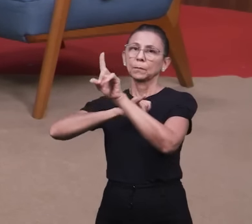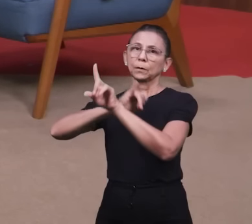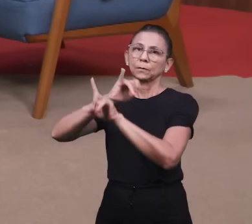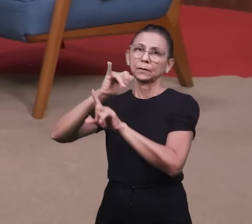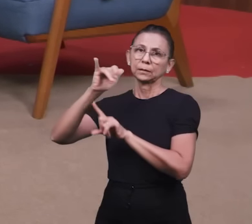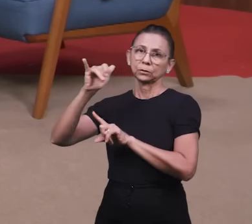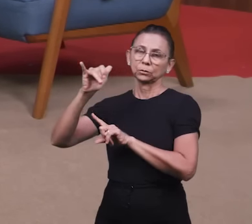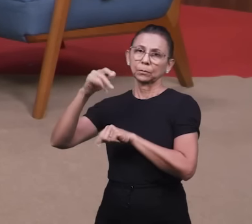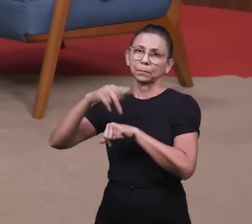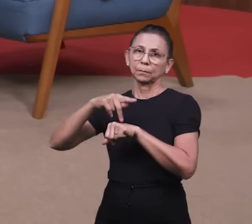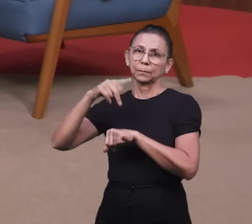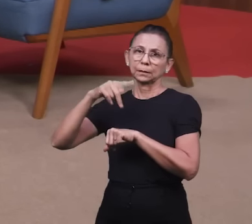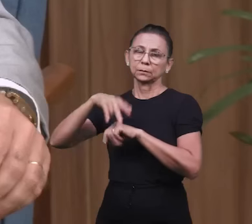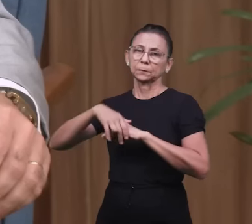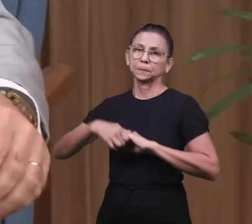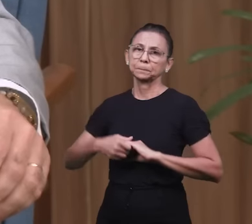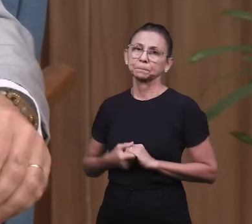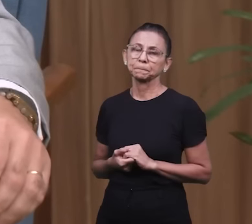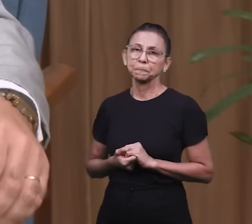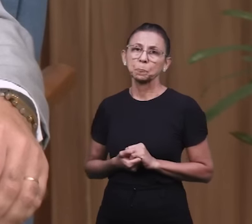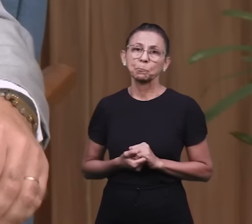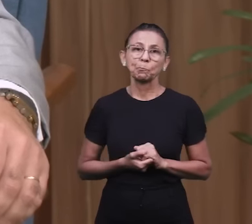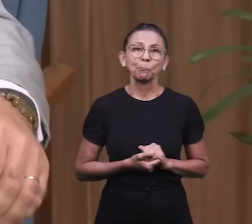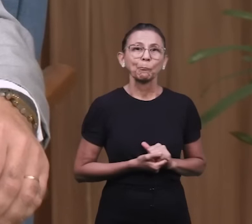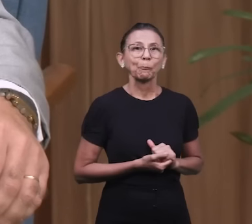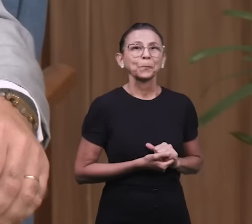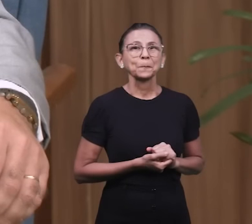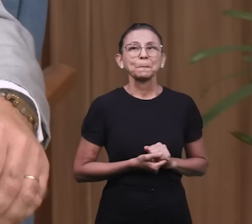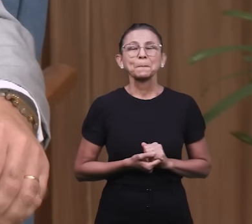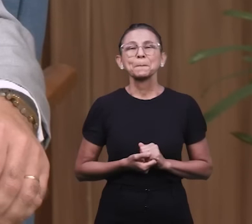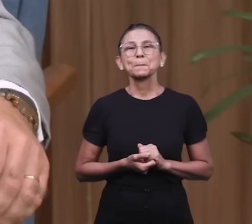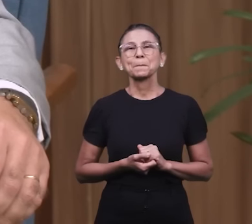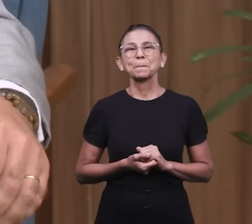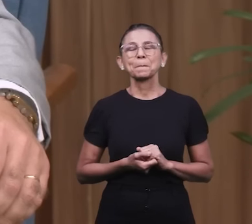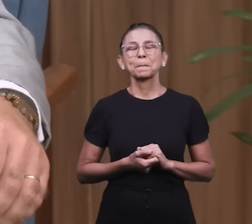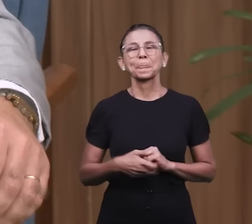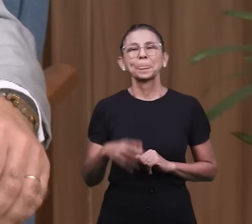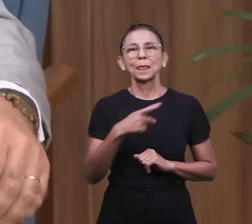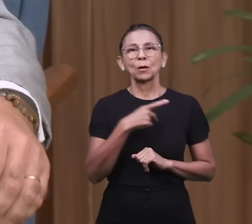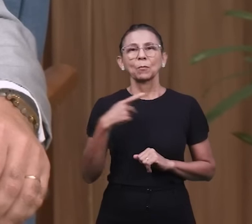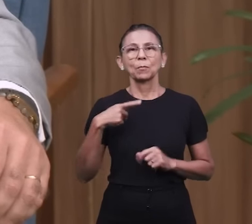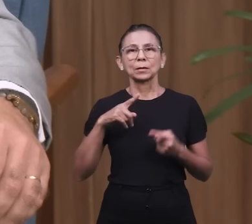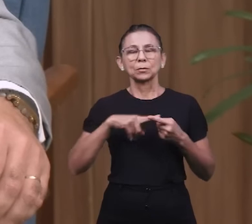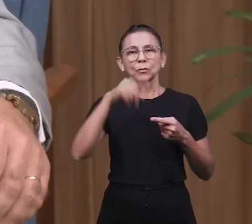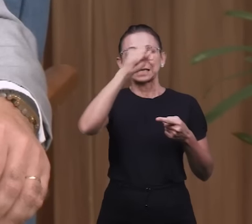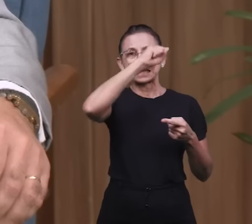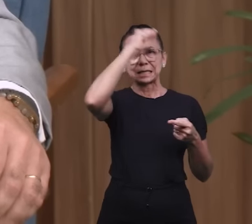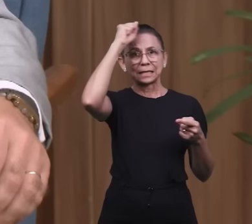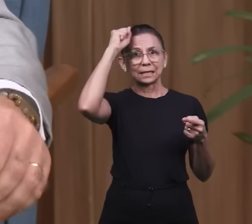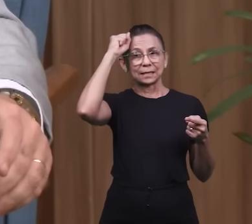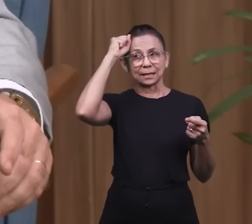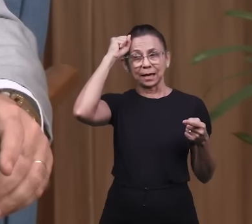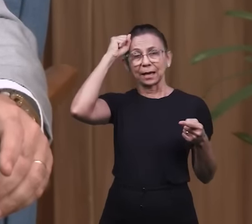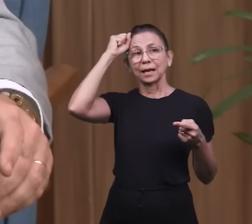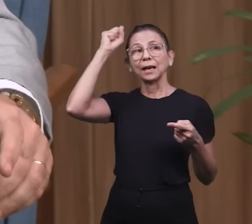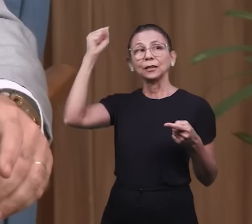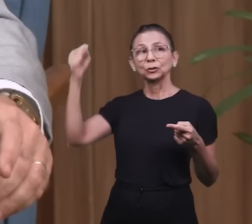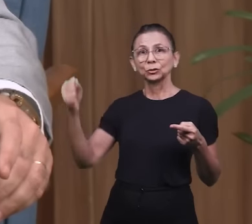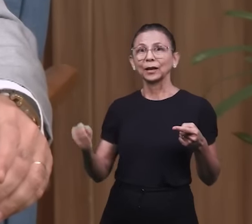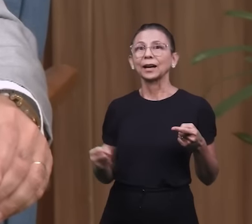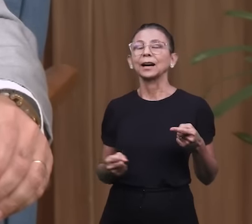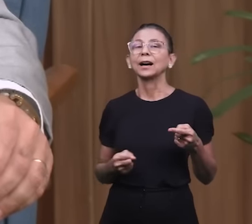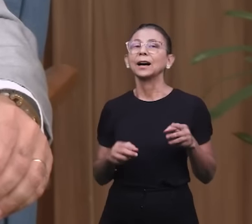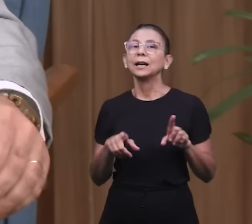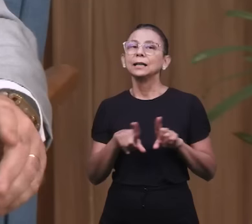nós nos dias atuais no programa de hoje no quadro lições do Maanaim eu recebo pastor Sérgio Souza e nós vamos receber também